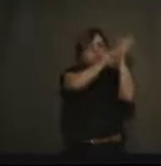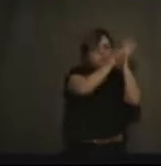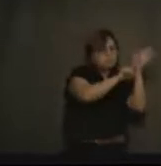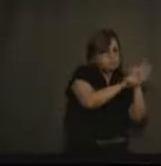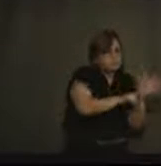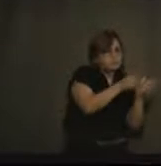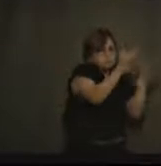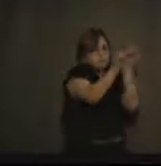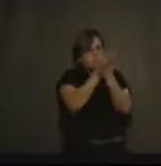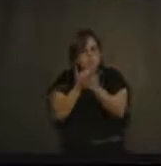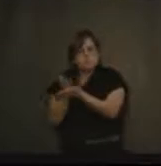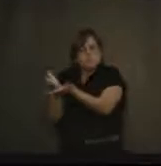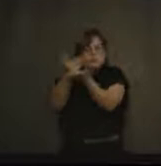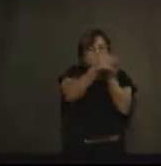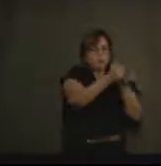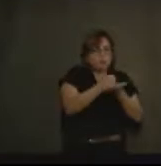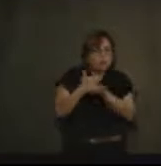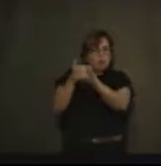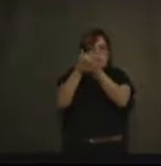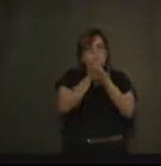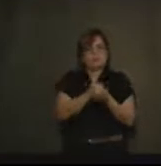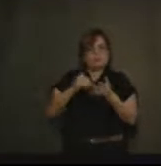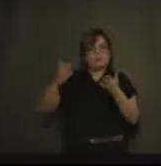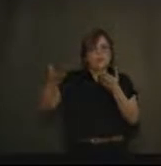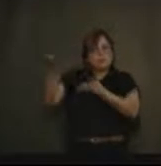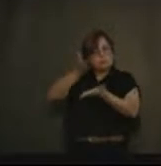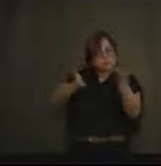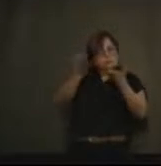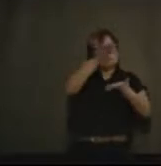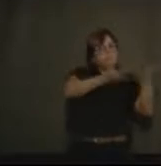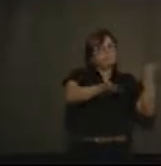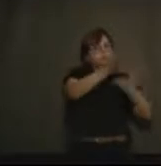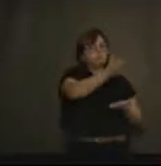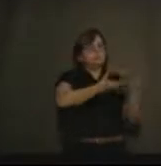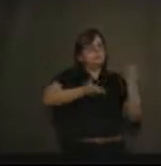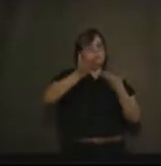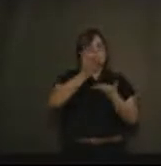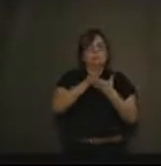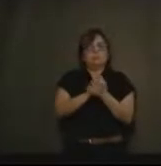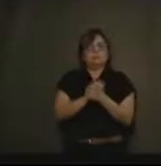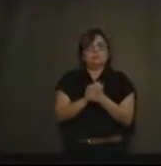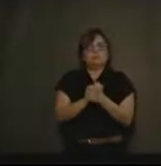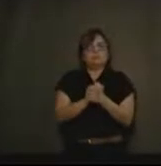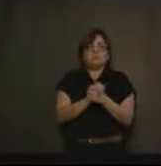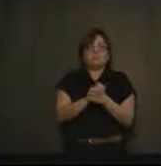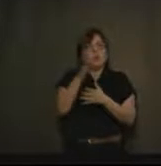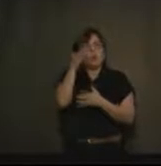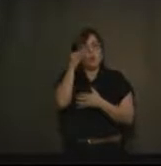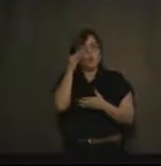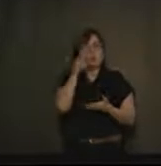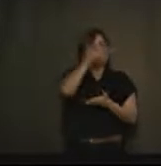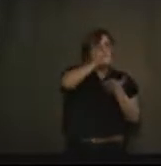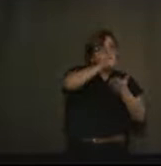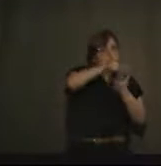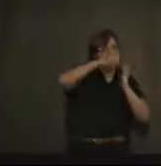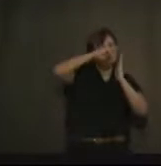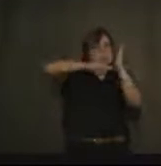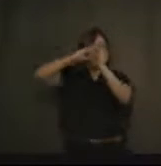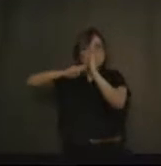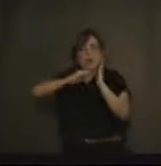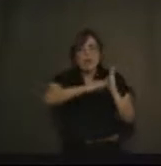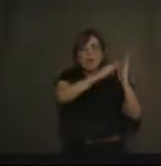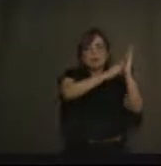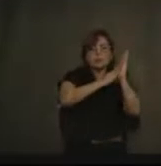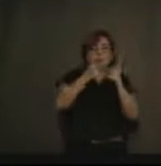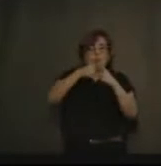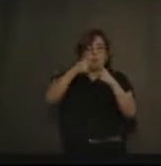em conta cada vez mais interações. É muito curioso ler nos métodos novos da mecânica celeste, Poincaré dedica uma página